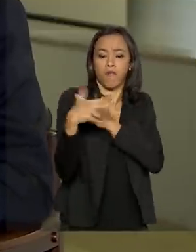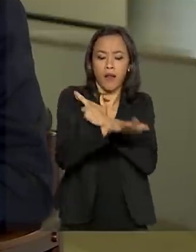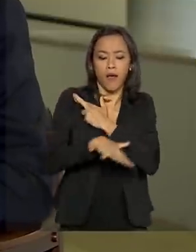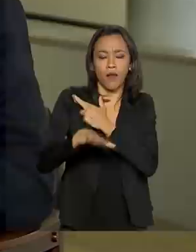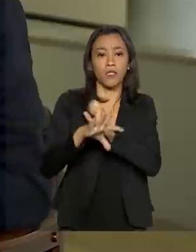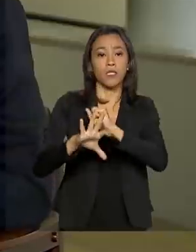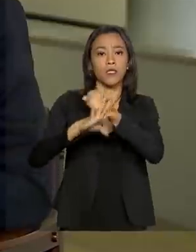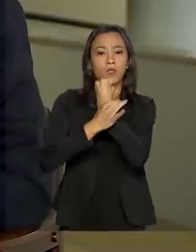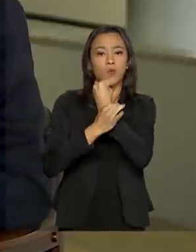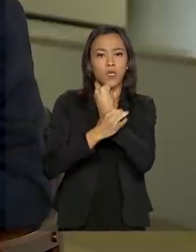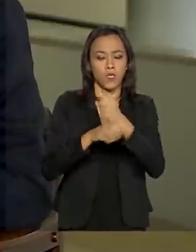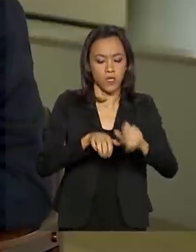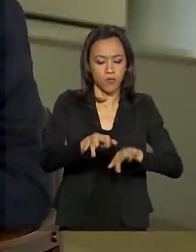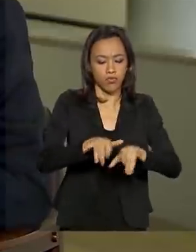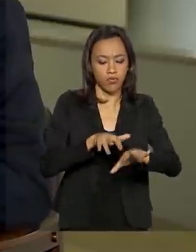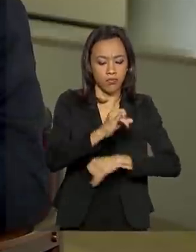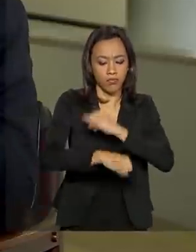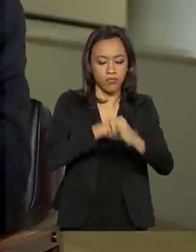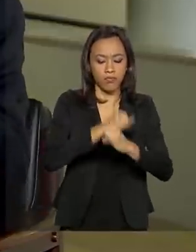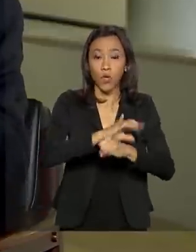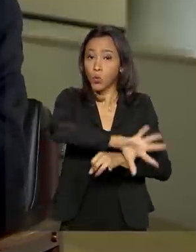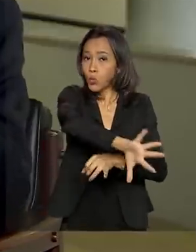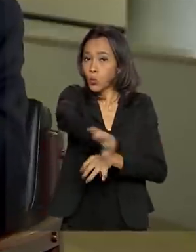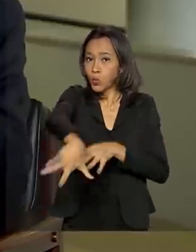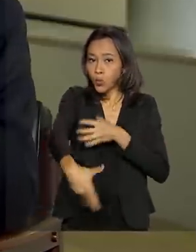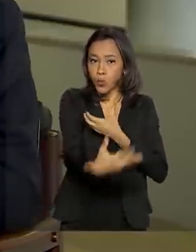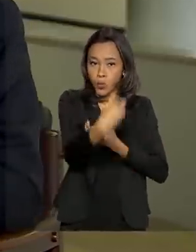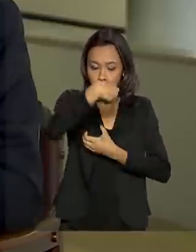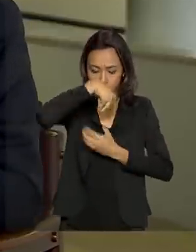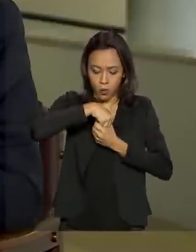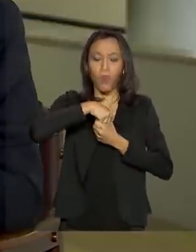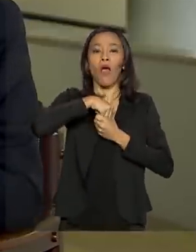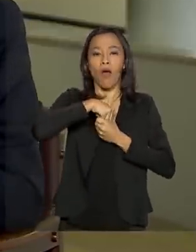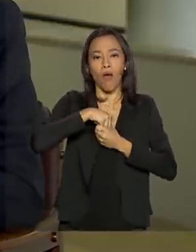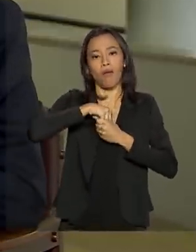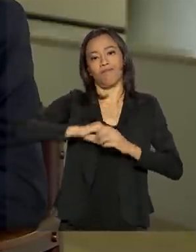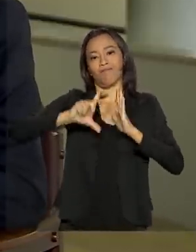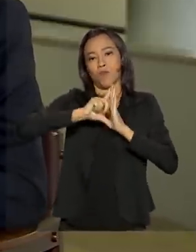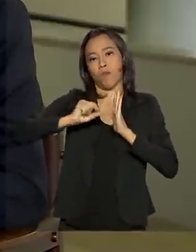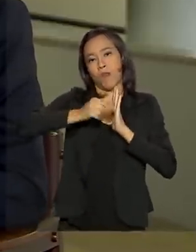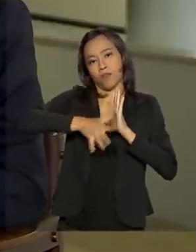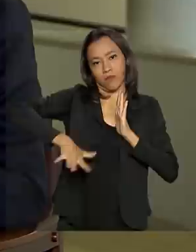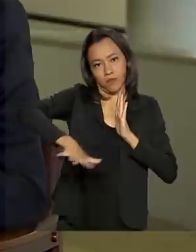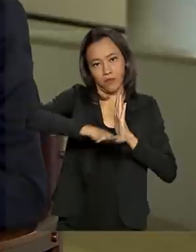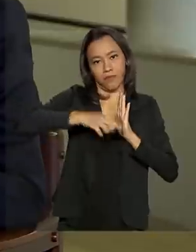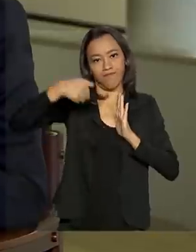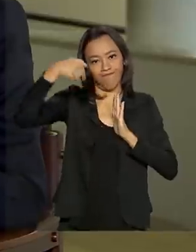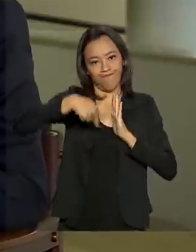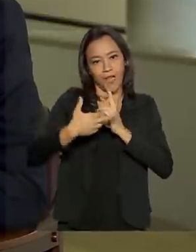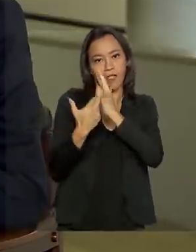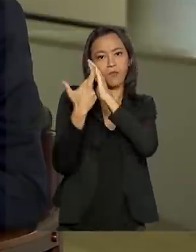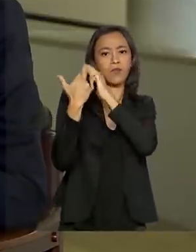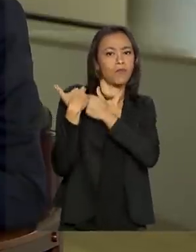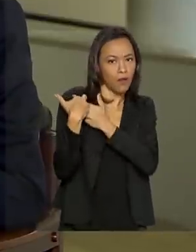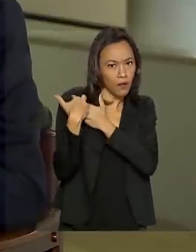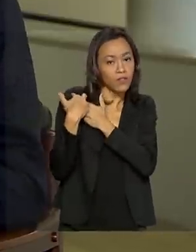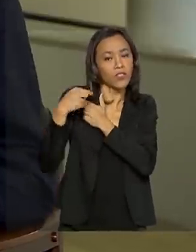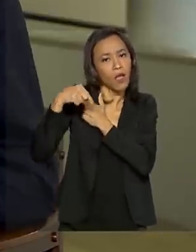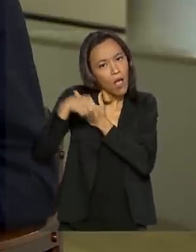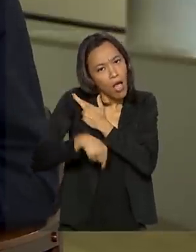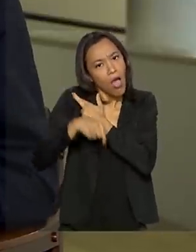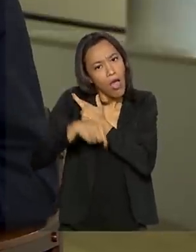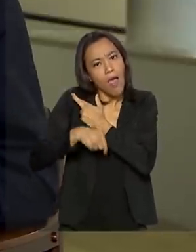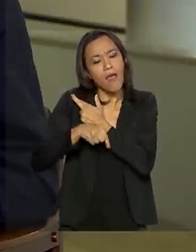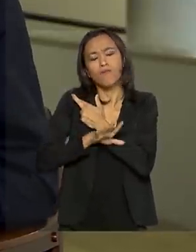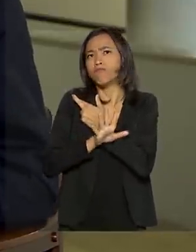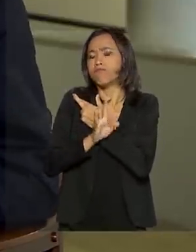isso concentrado num órgão que funciona dentro do Palácio do Planalto, cujas responsabilidades abrangem o